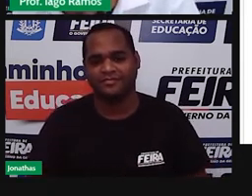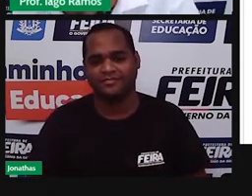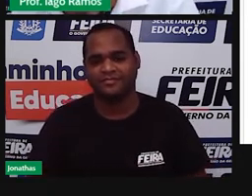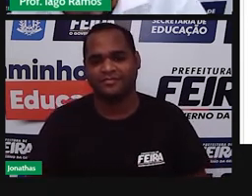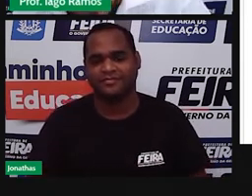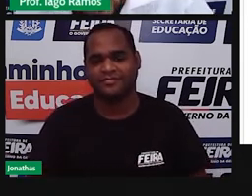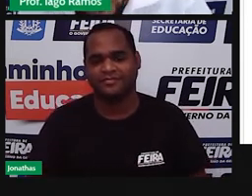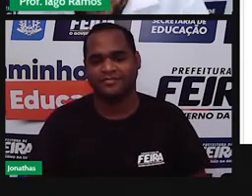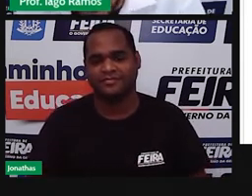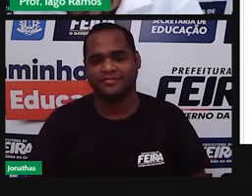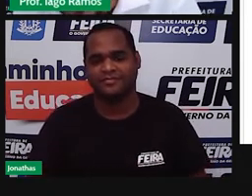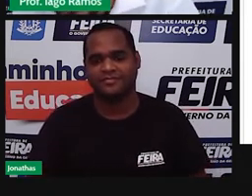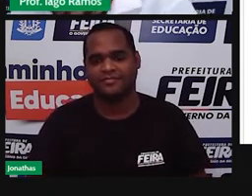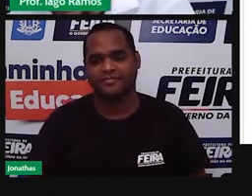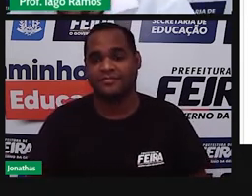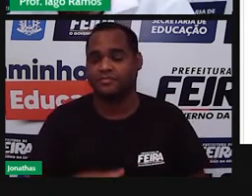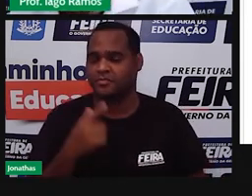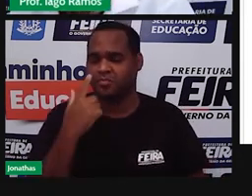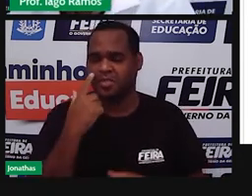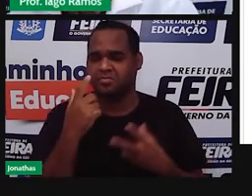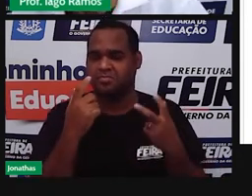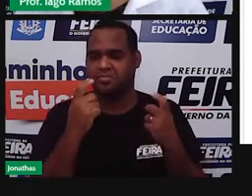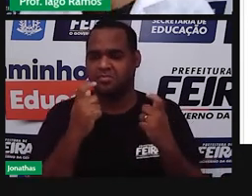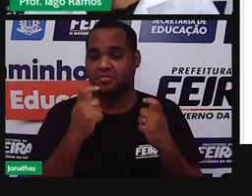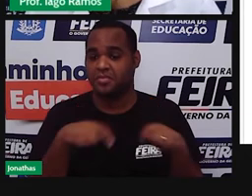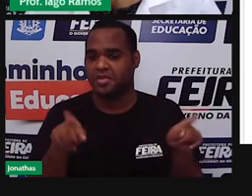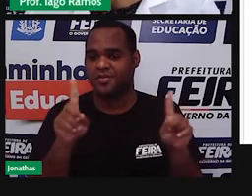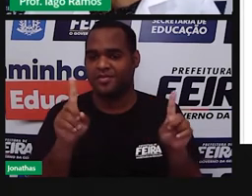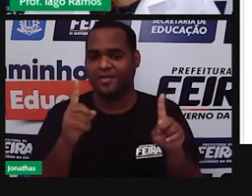por isso que eu não vim analisar para você